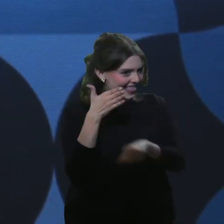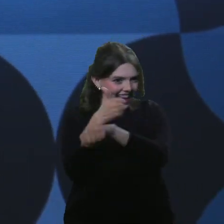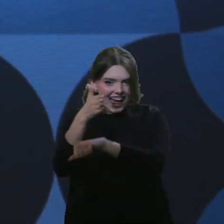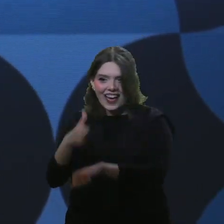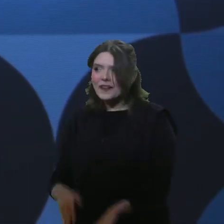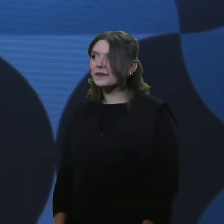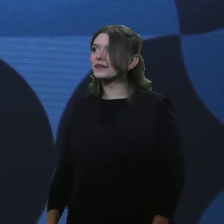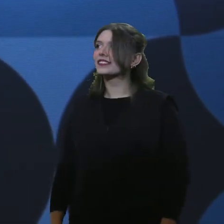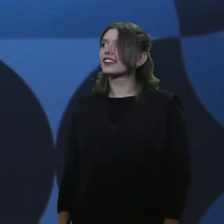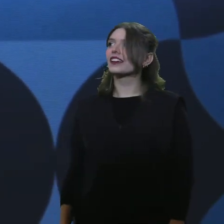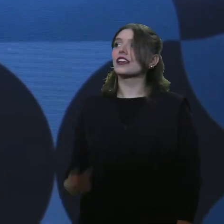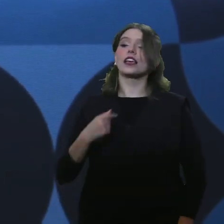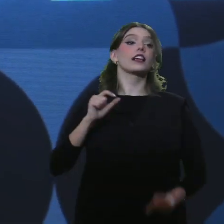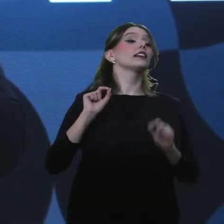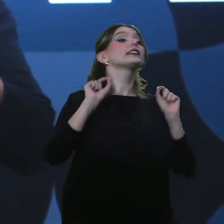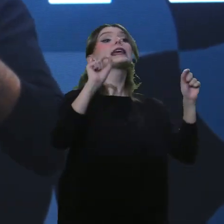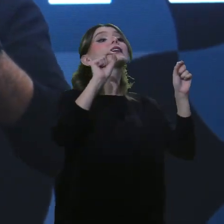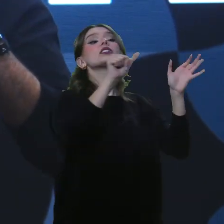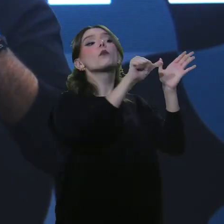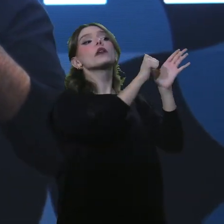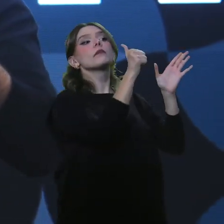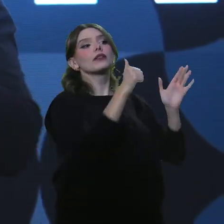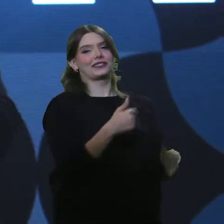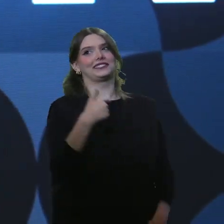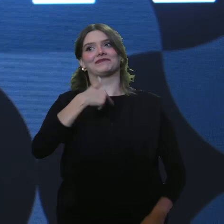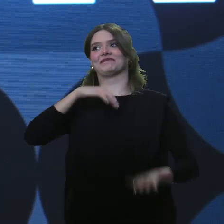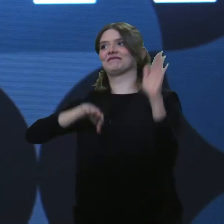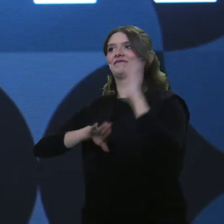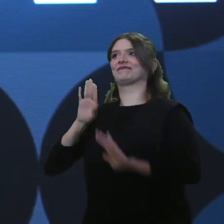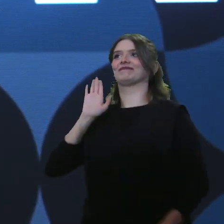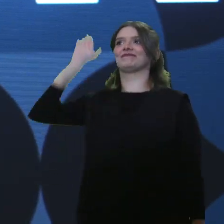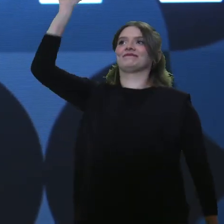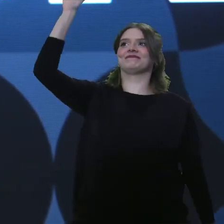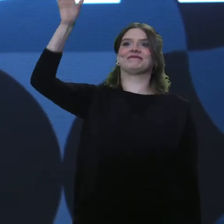O cara falou, e aí? Quem quer ser o primeiro? Eu, pero que no?